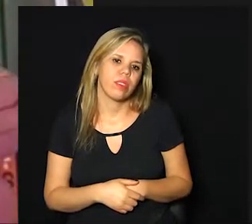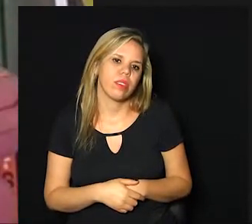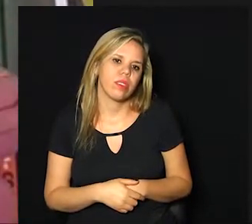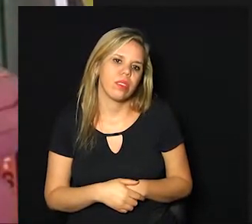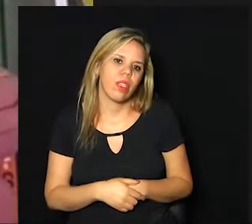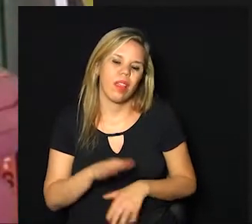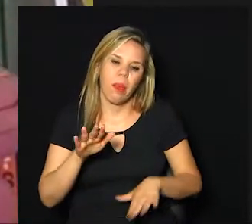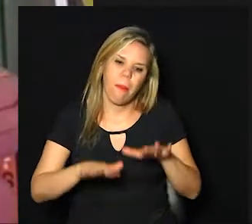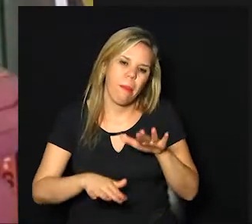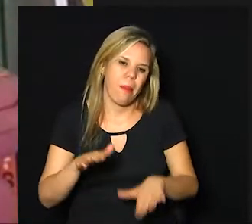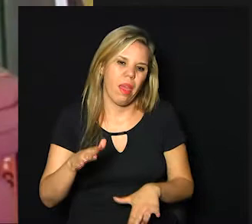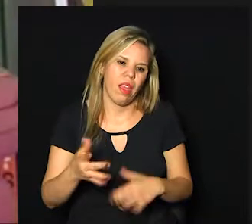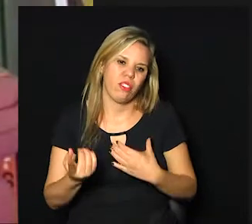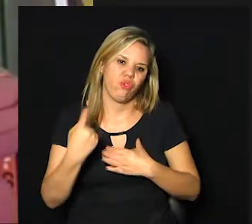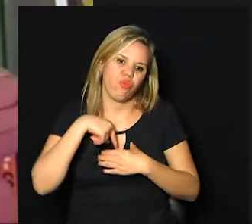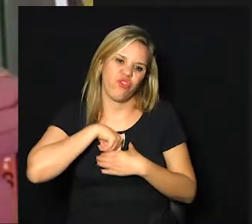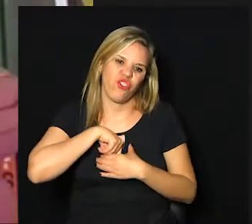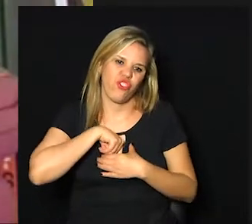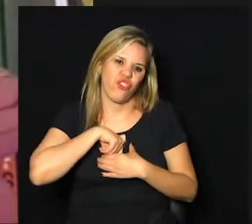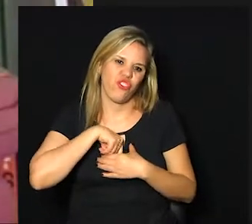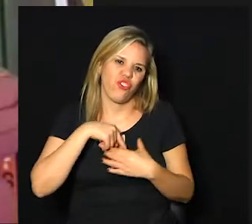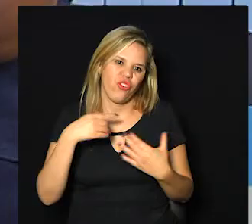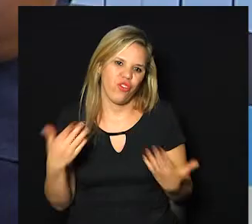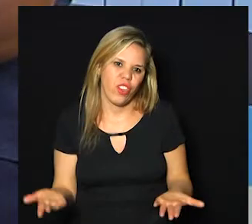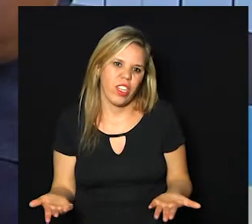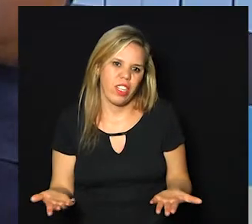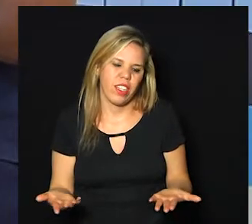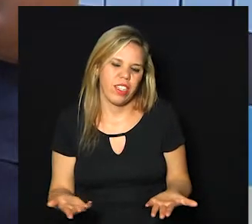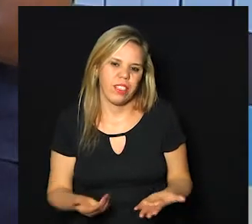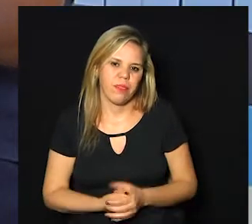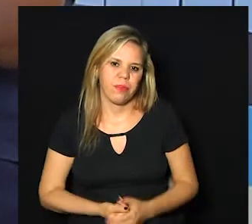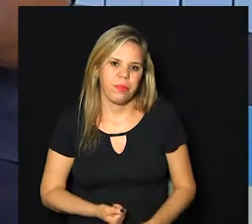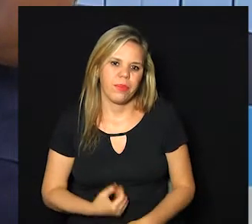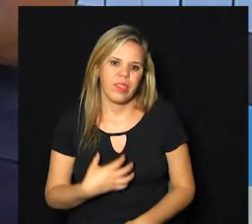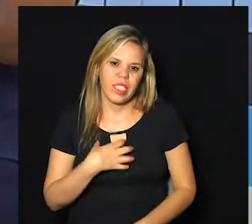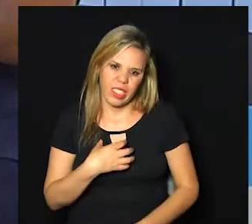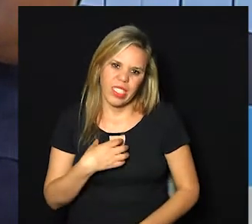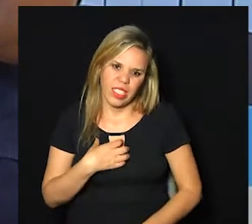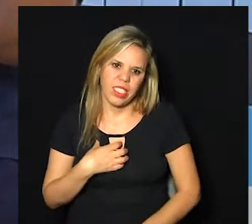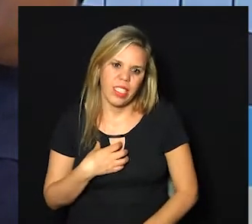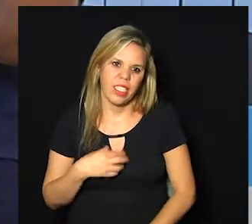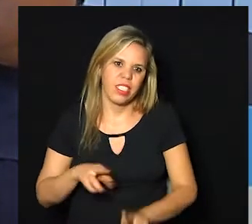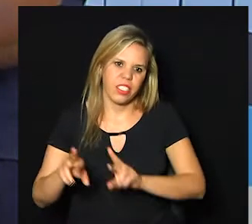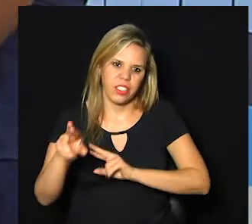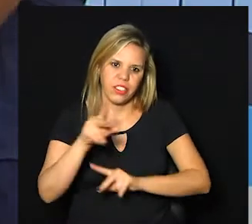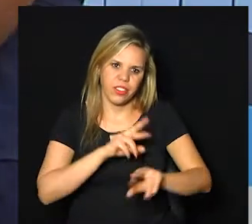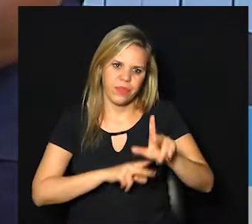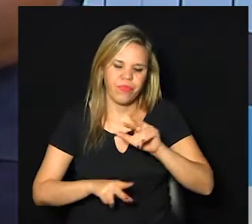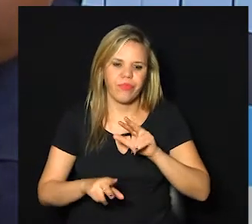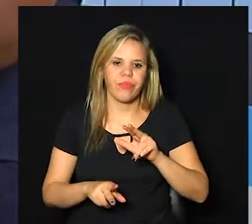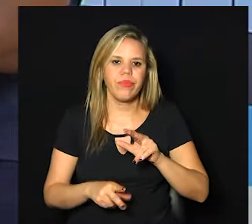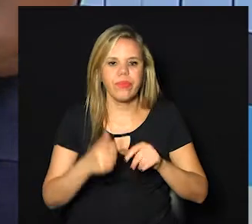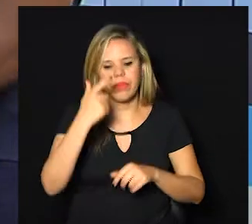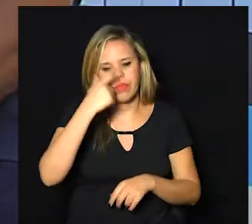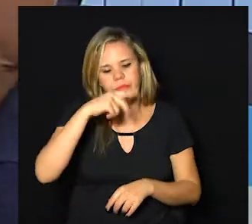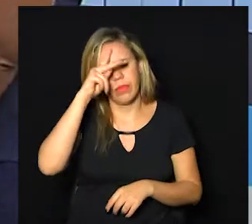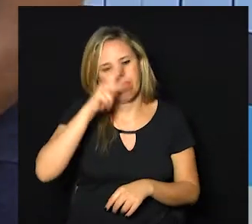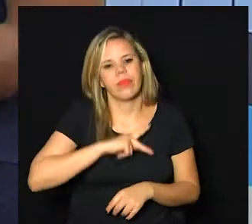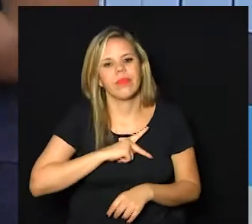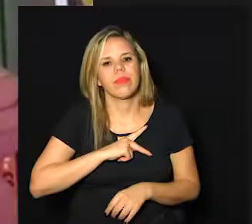É subjetivo, né? Porque cada um se sente de um jeito, né? Vem mais da pessoa,